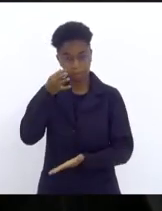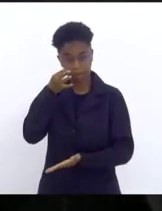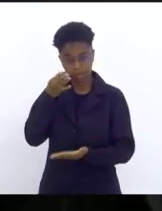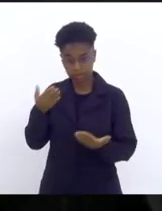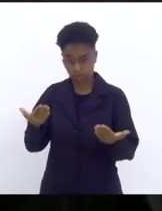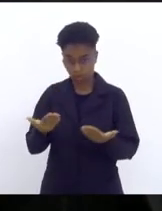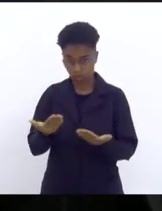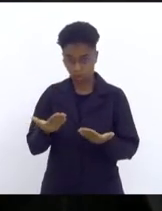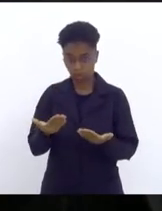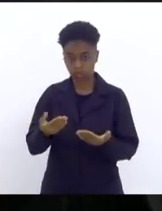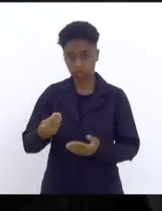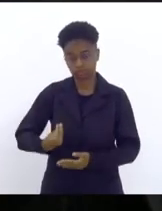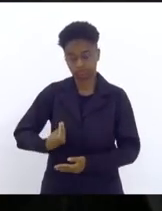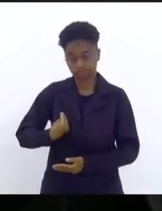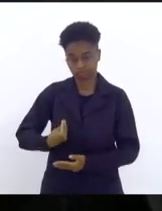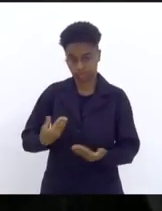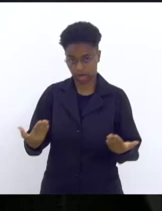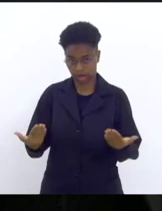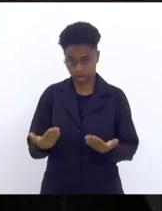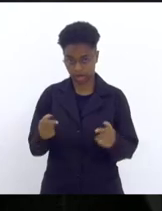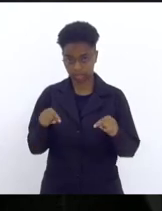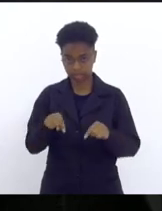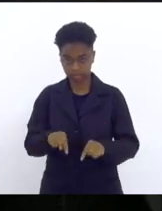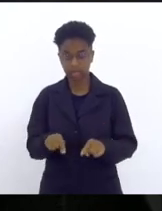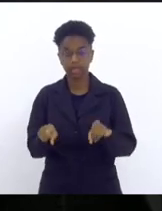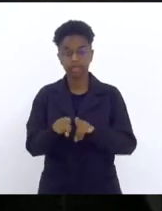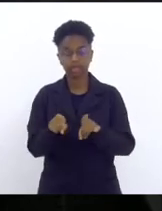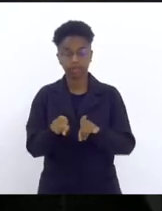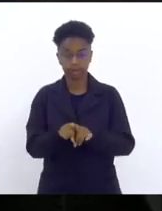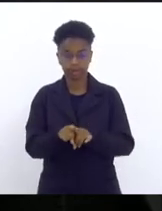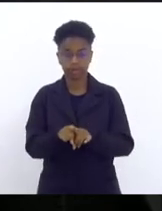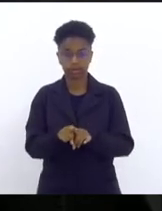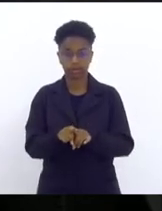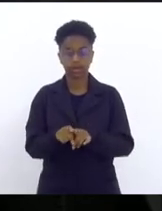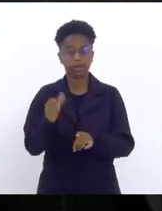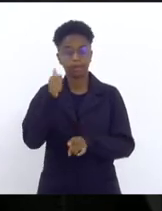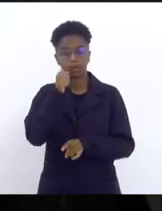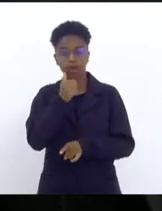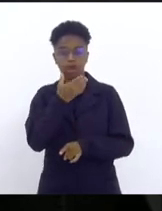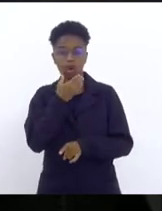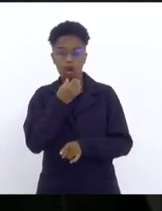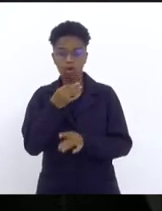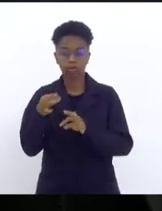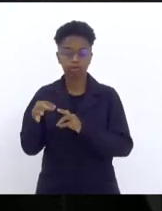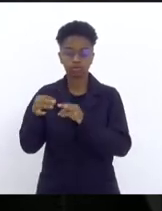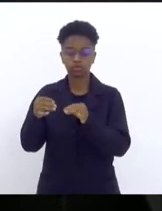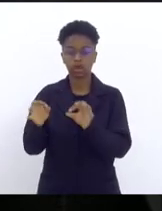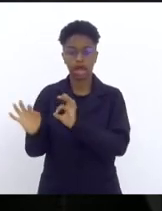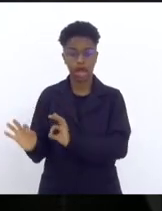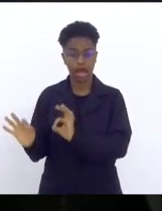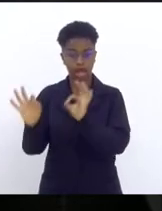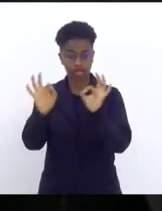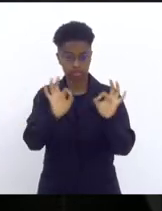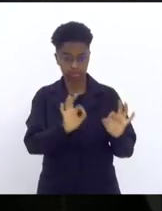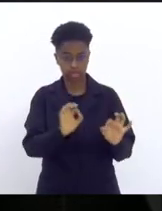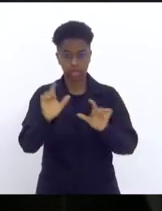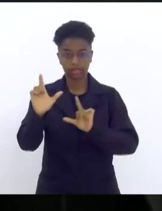em plenário senhoras e senhores telespectadores da TV